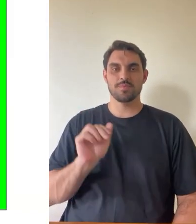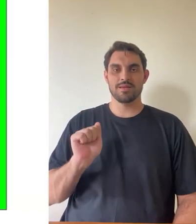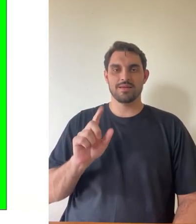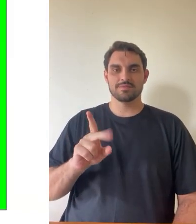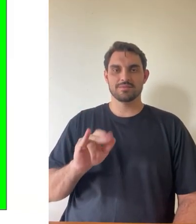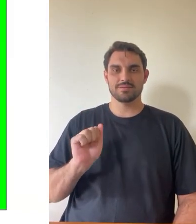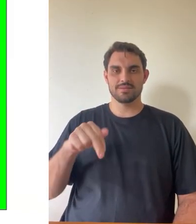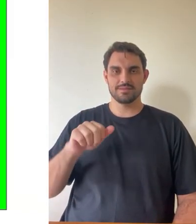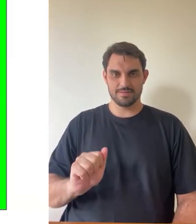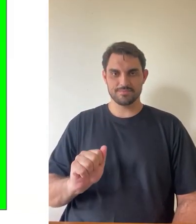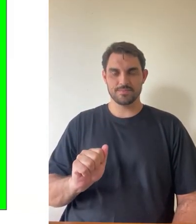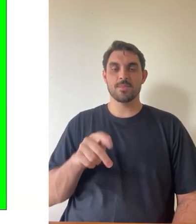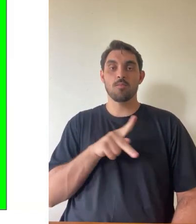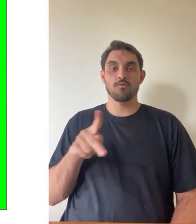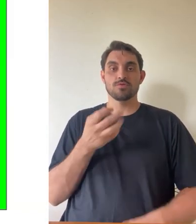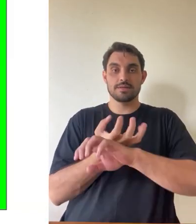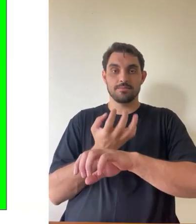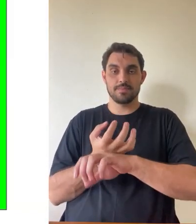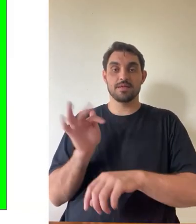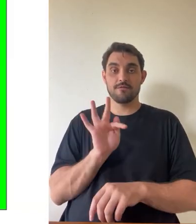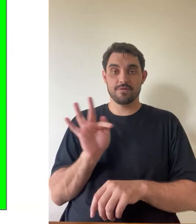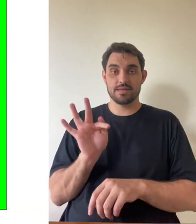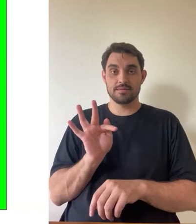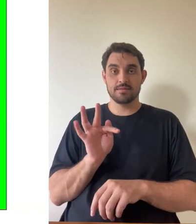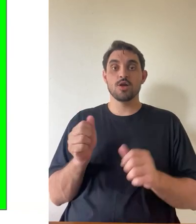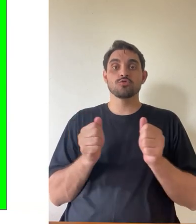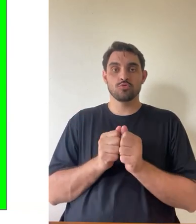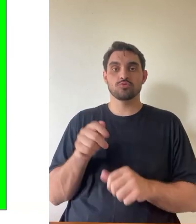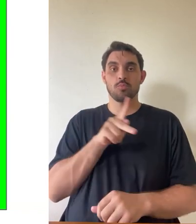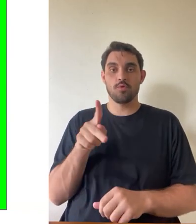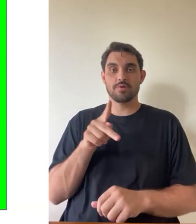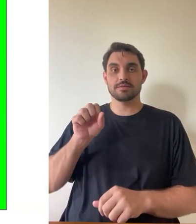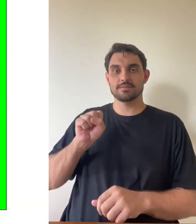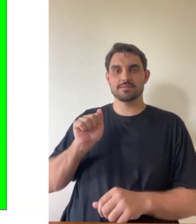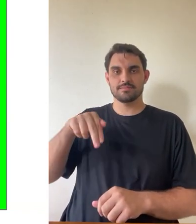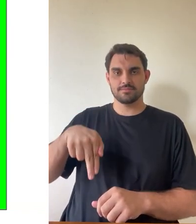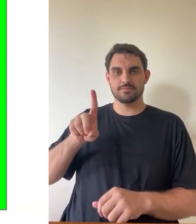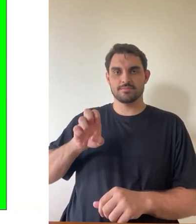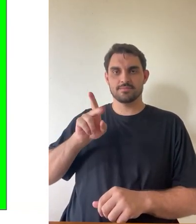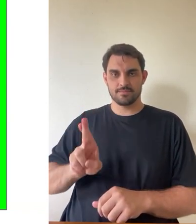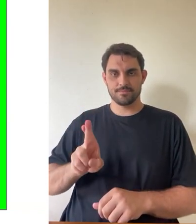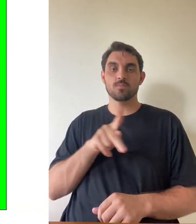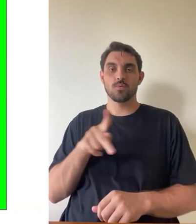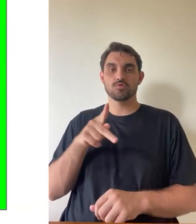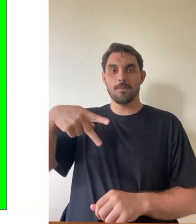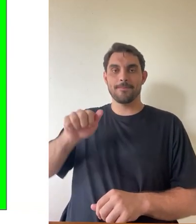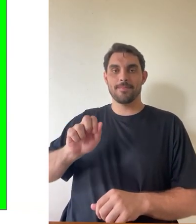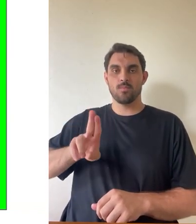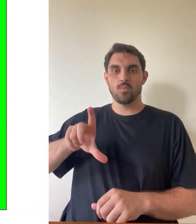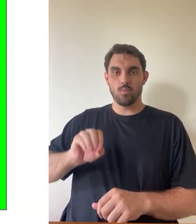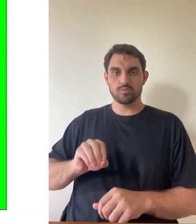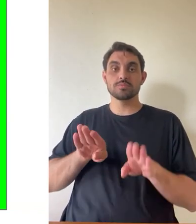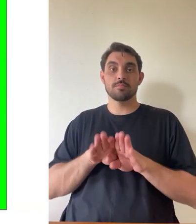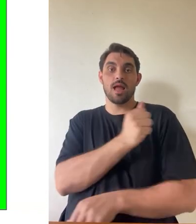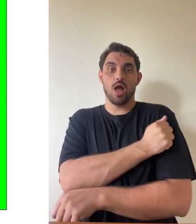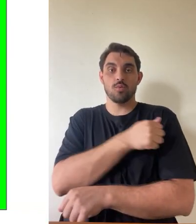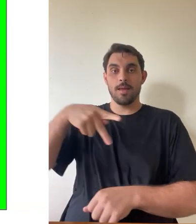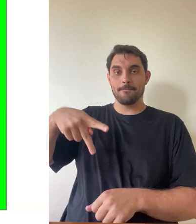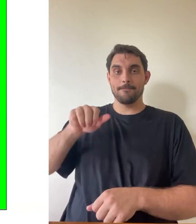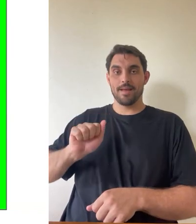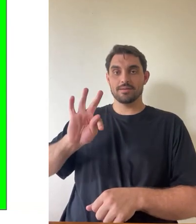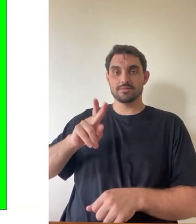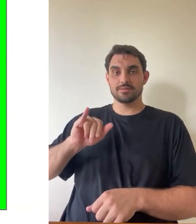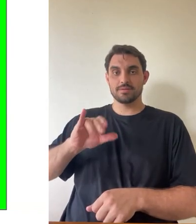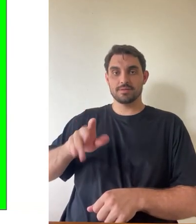Olá, meu nome é Adriana, sou professora de Física e, juntamente com o professor Sander, o professor Paulo e o